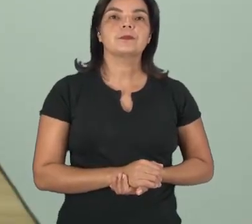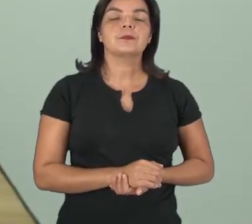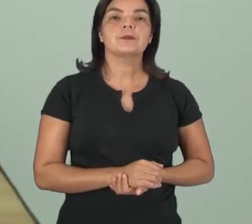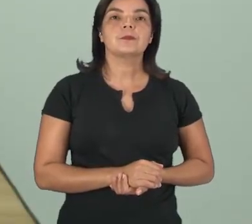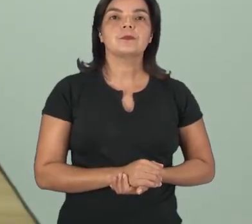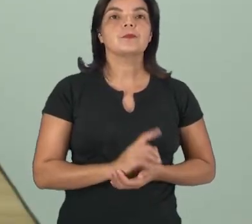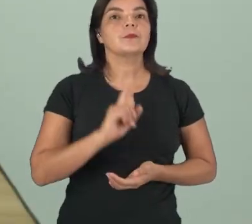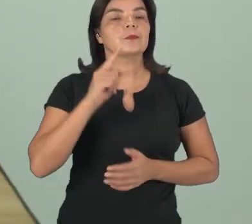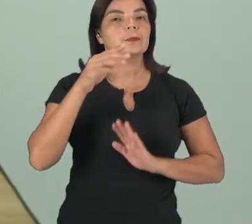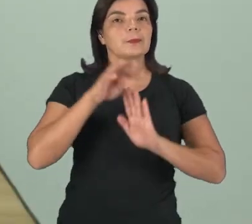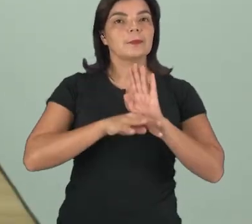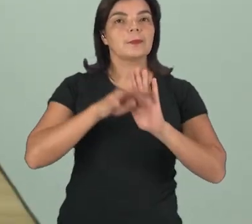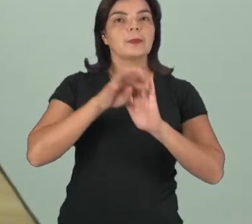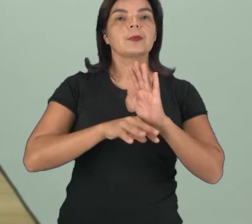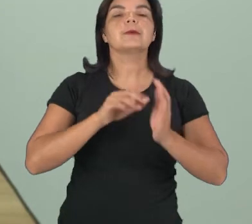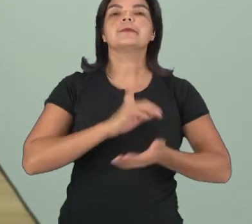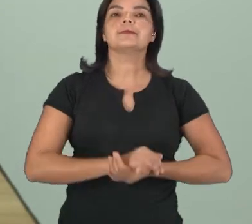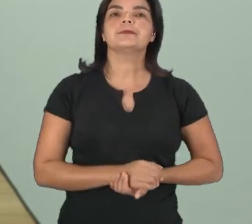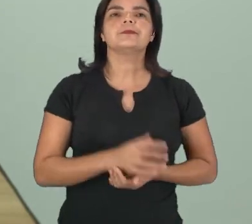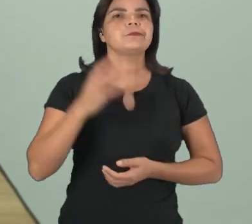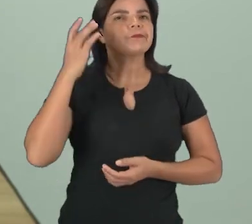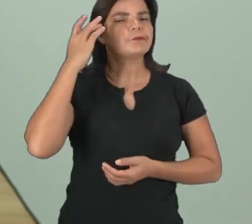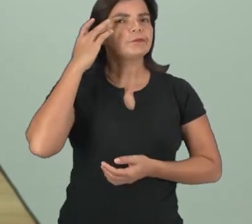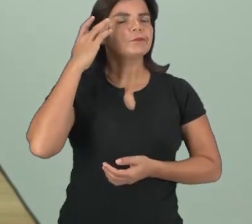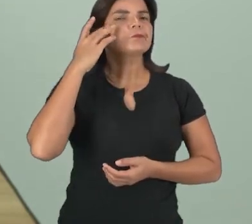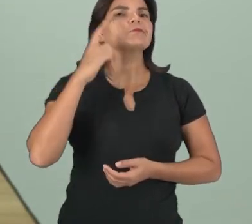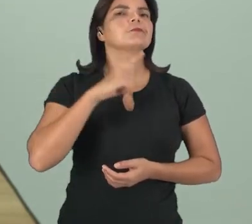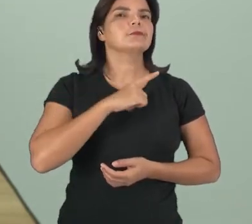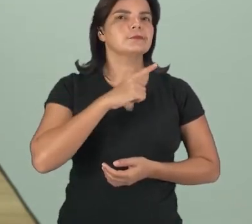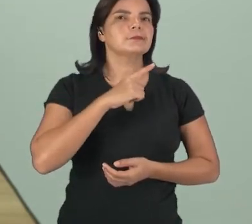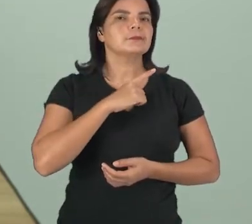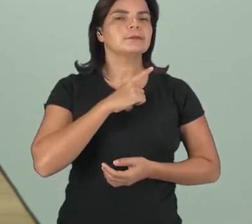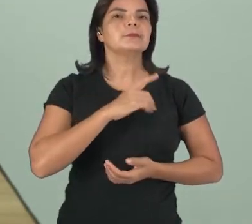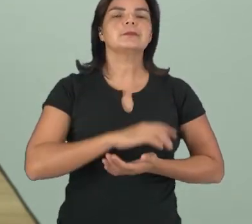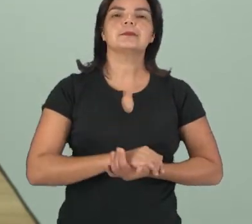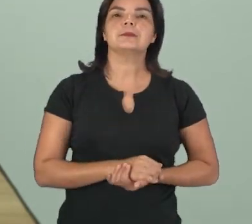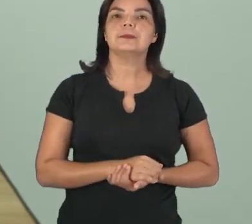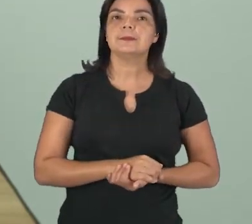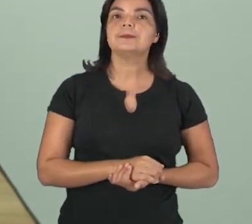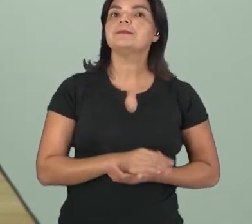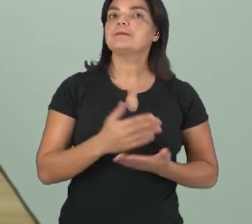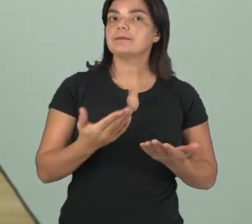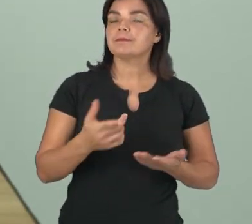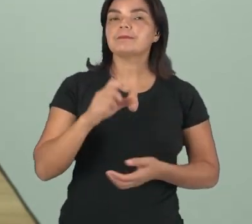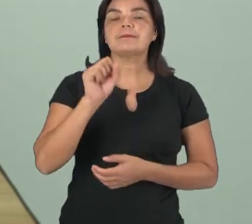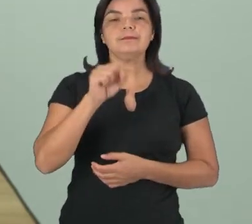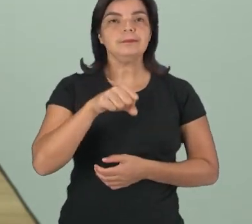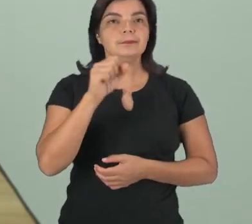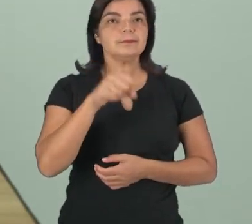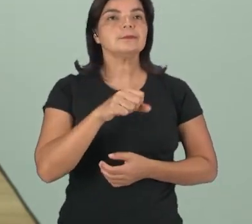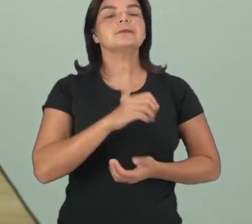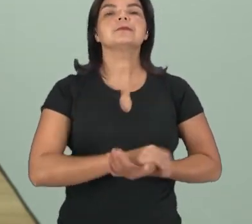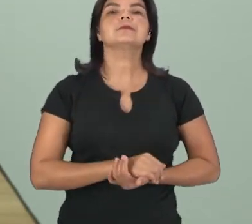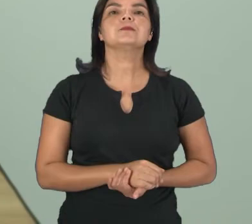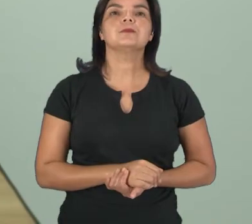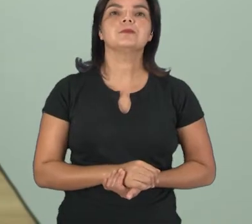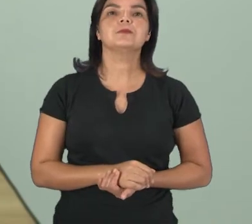conhecer mais textos? Será que temos mais textos? Sim, temos.